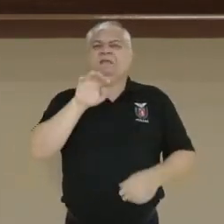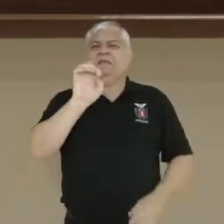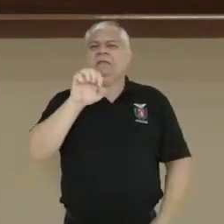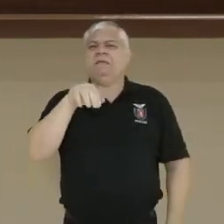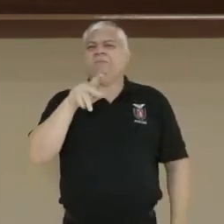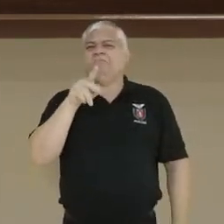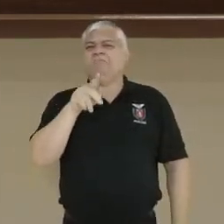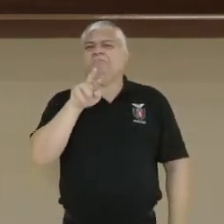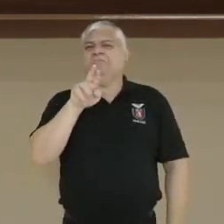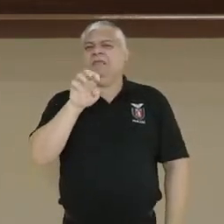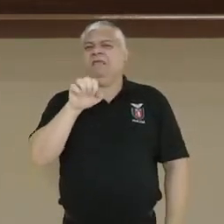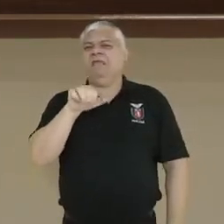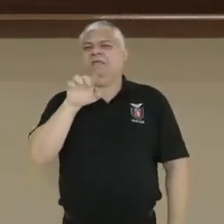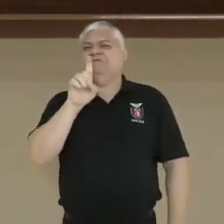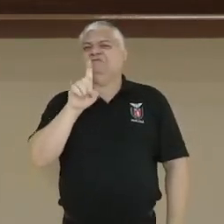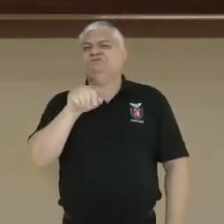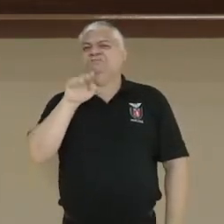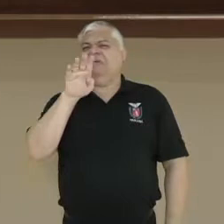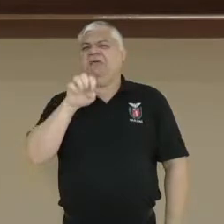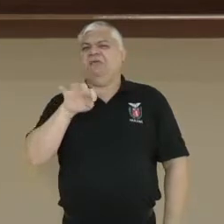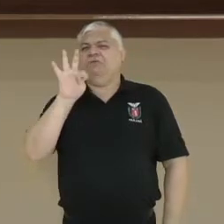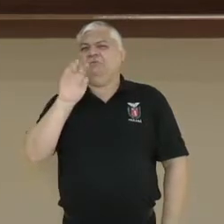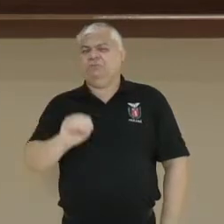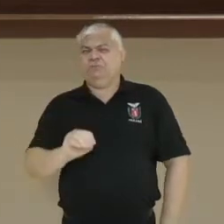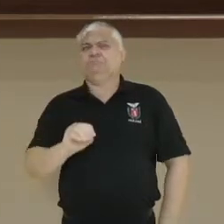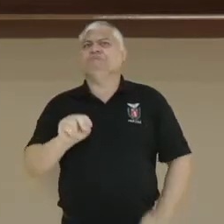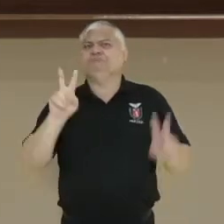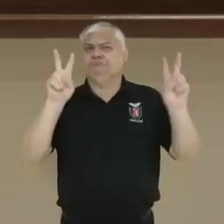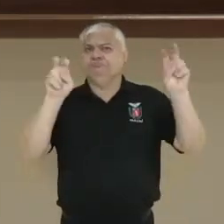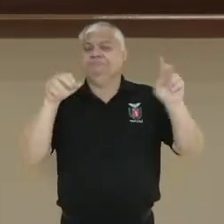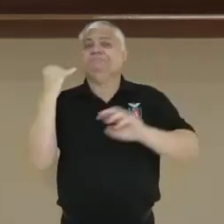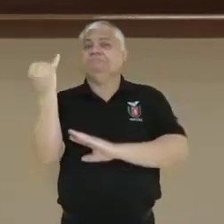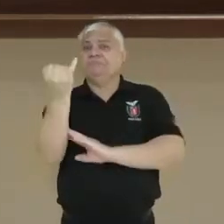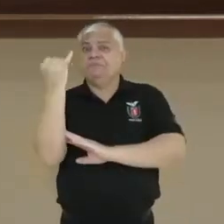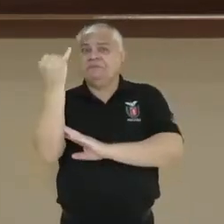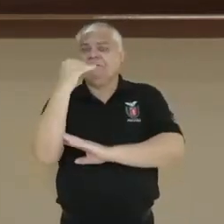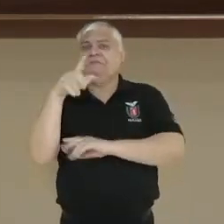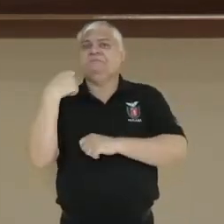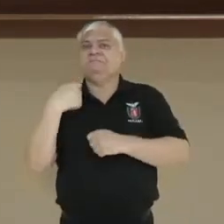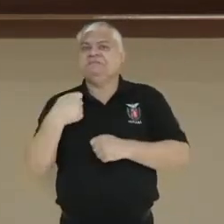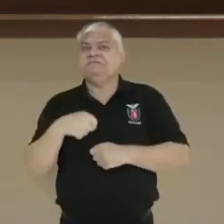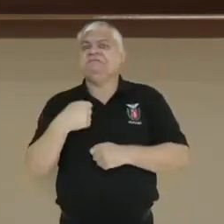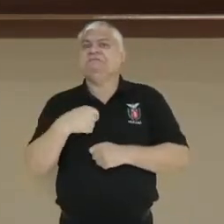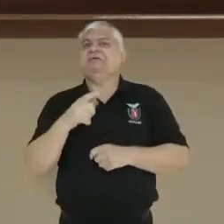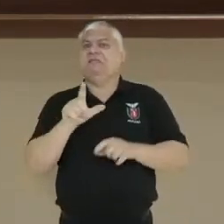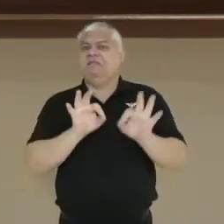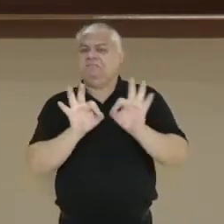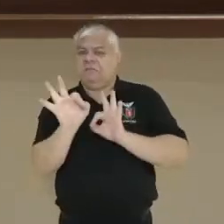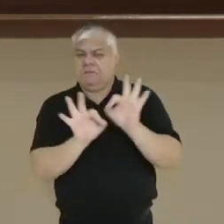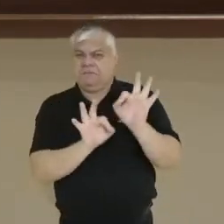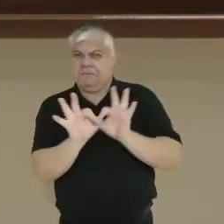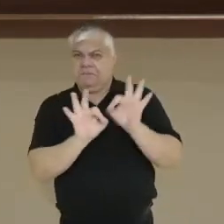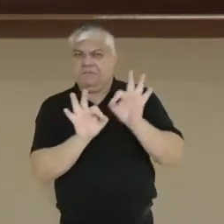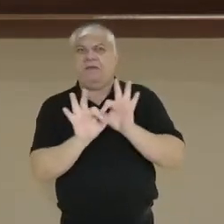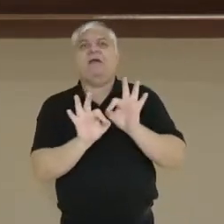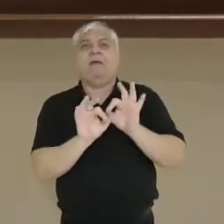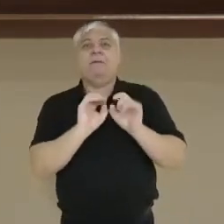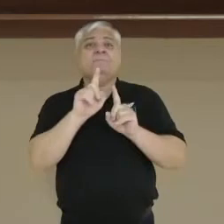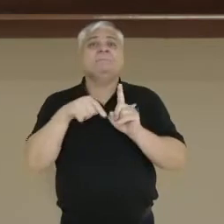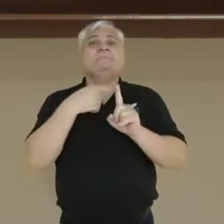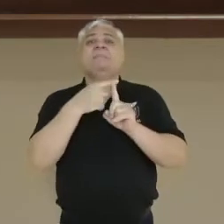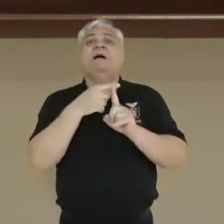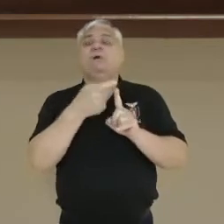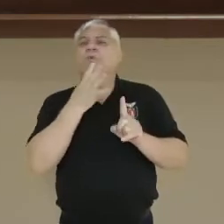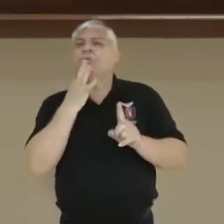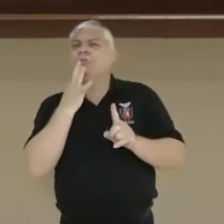de um assunto extremamente importante, né? Que a gente precisa ter, além do planejamento, né? Conhecer muito